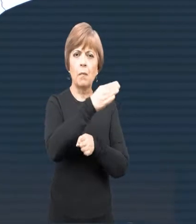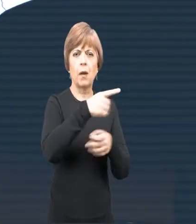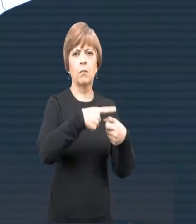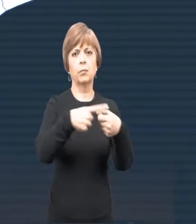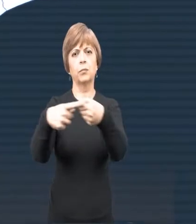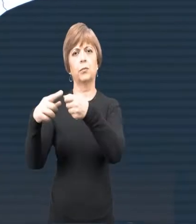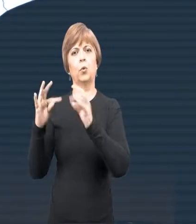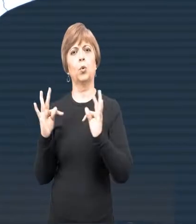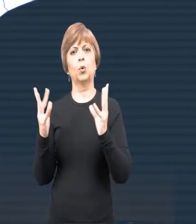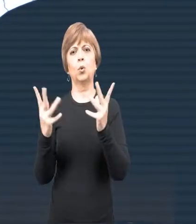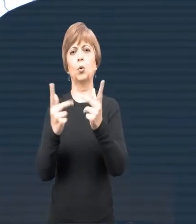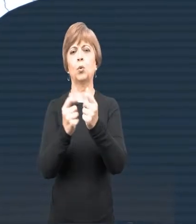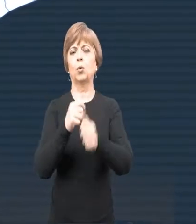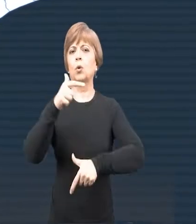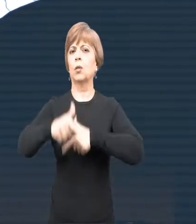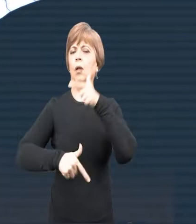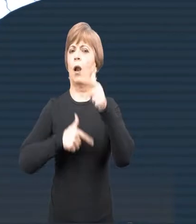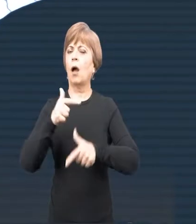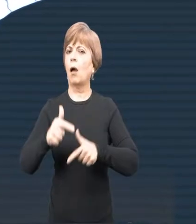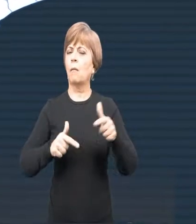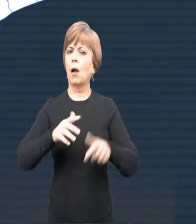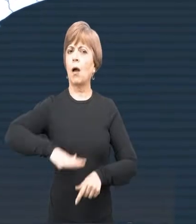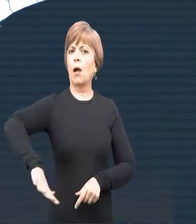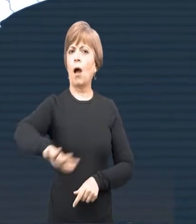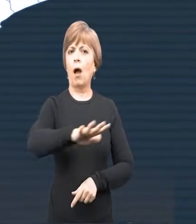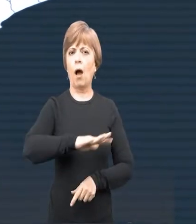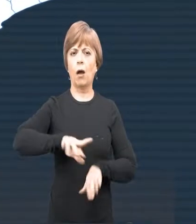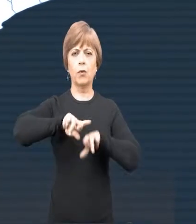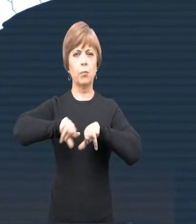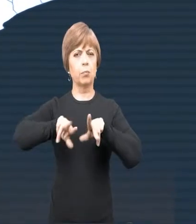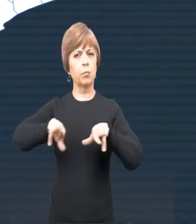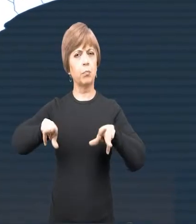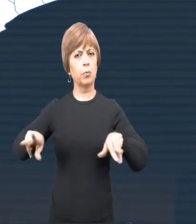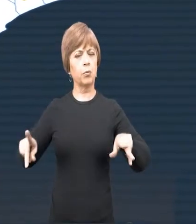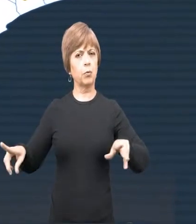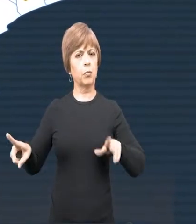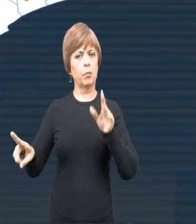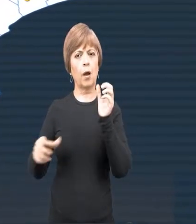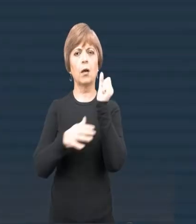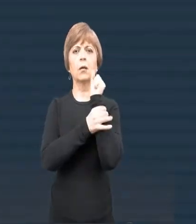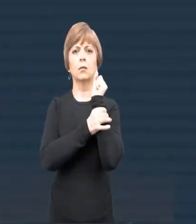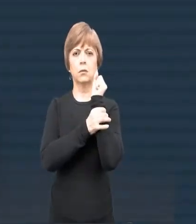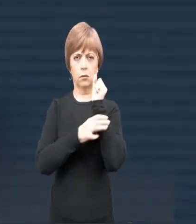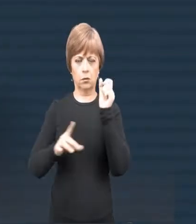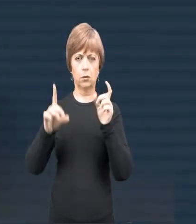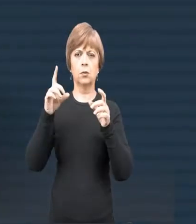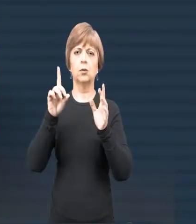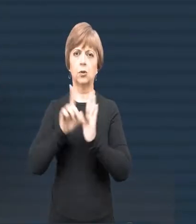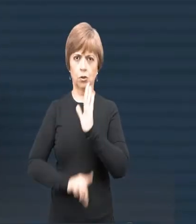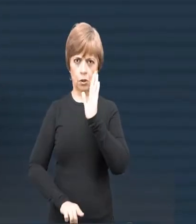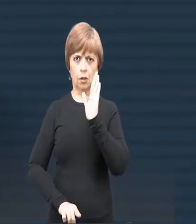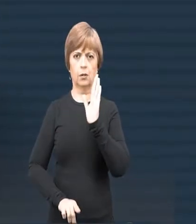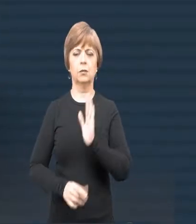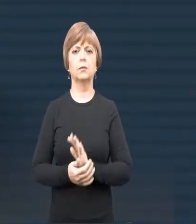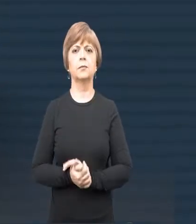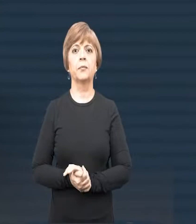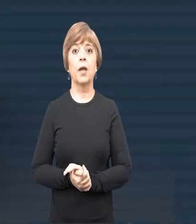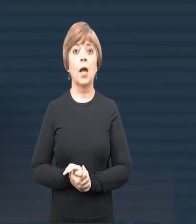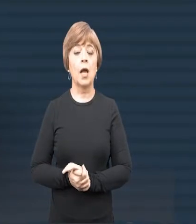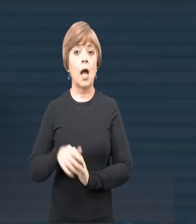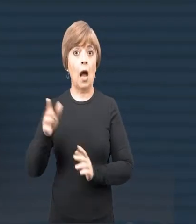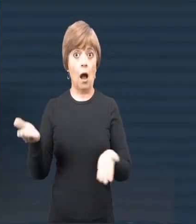e atuam nas mais diversas áreas para proteger os direitos de toda a população. Na atual situação